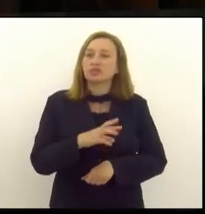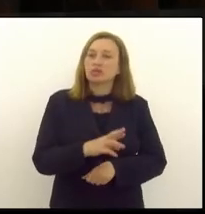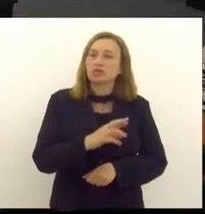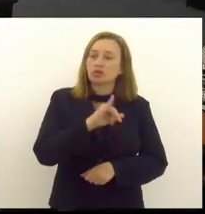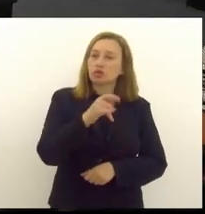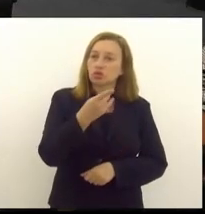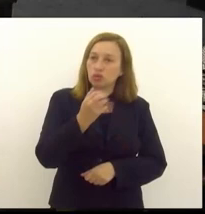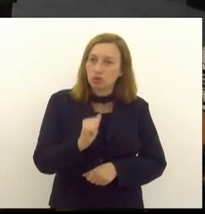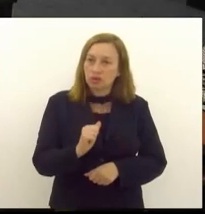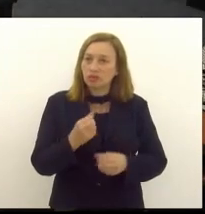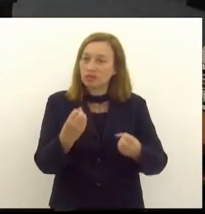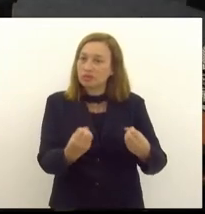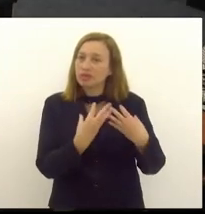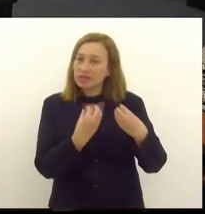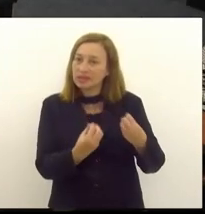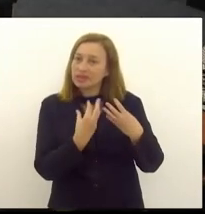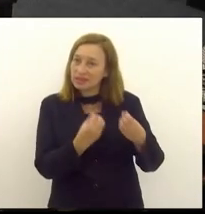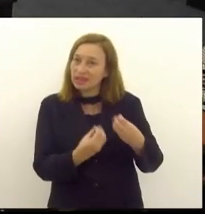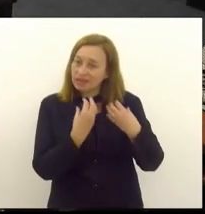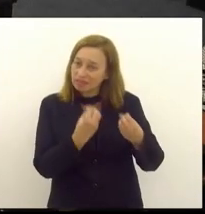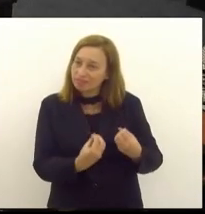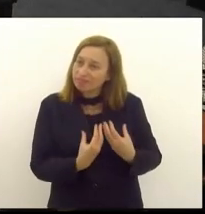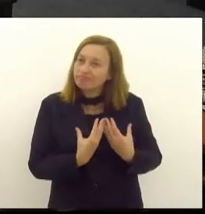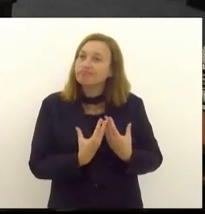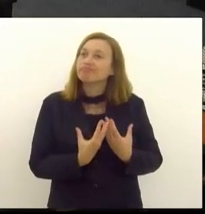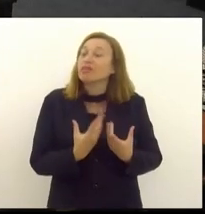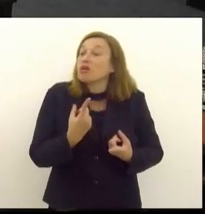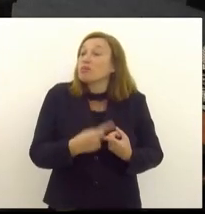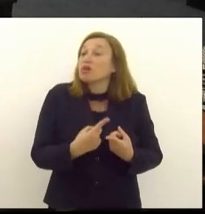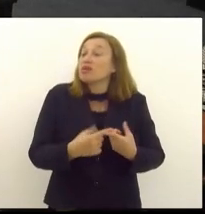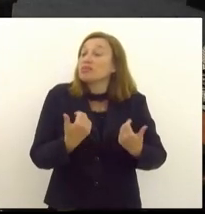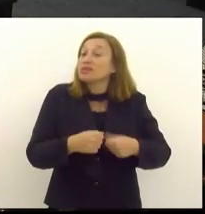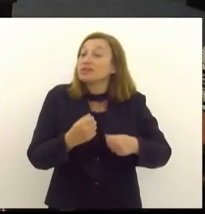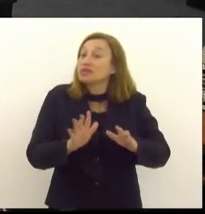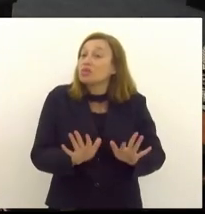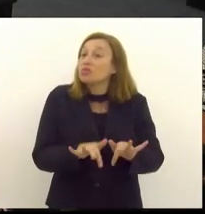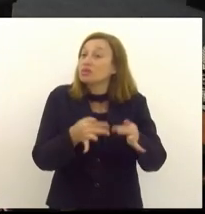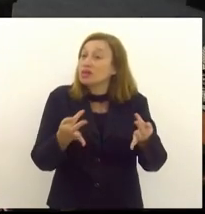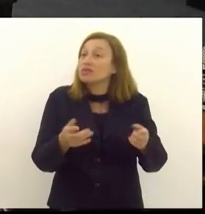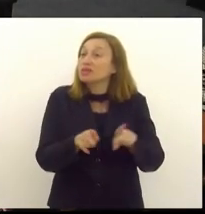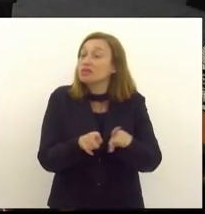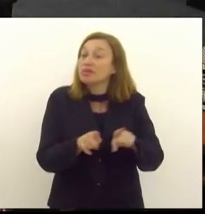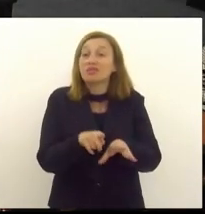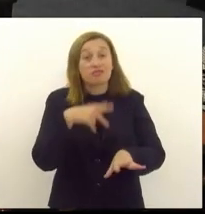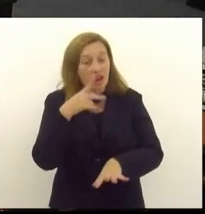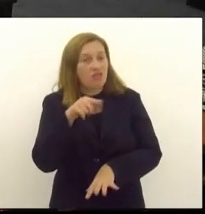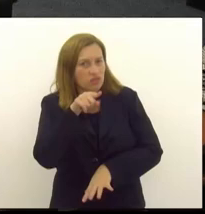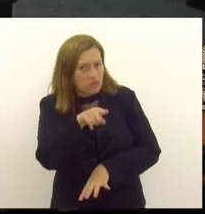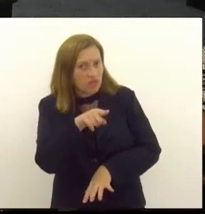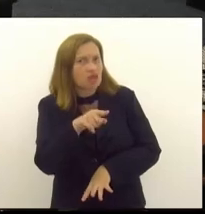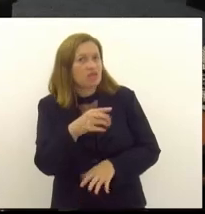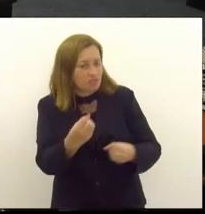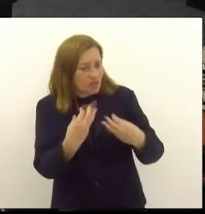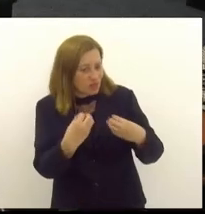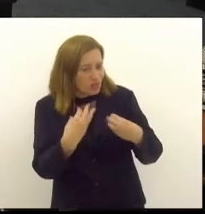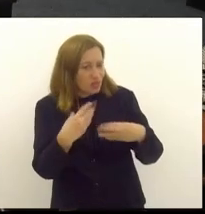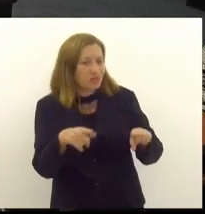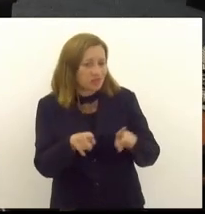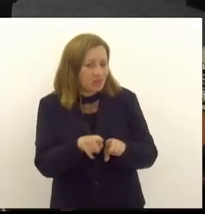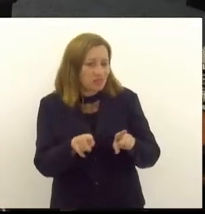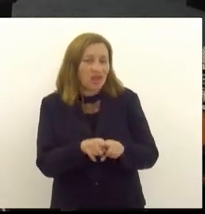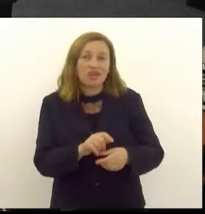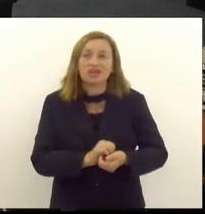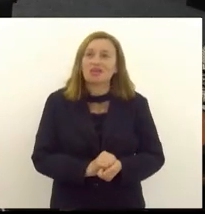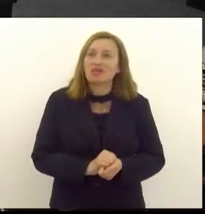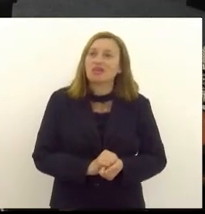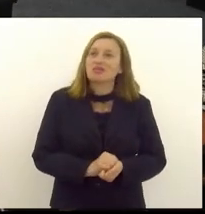por ter me ensinado tanto. Porque temos que ter uma humildade também e dizer, olha, vocês me ensinaram muito.